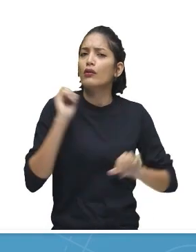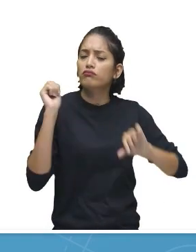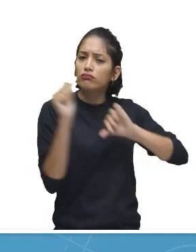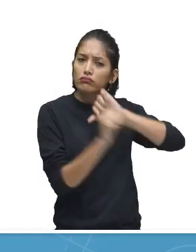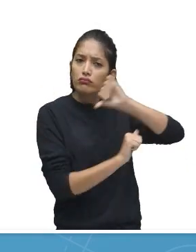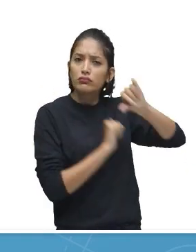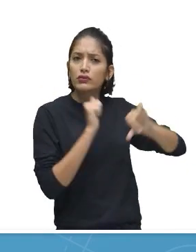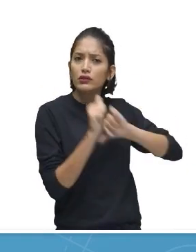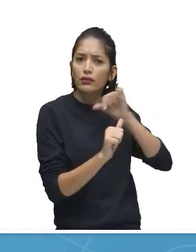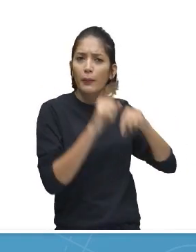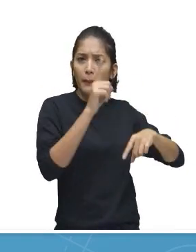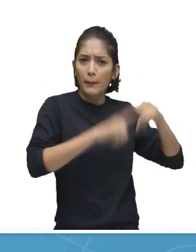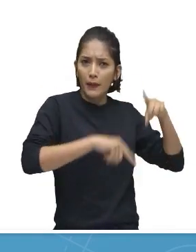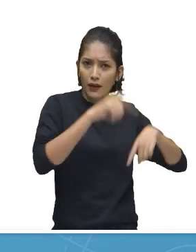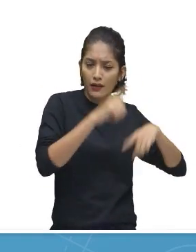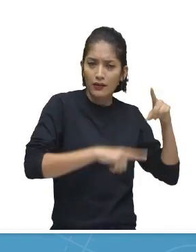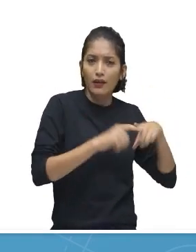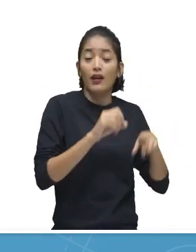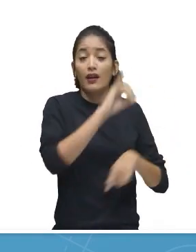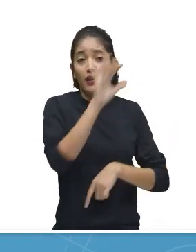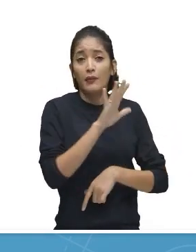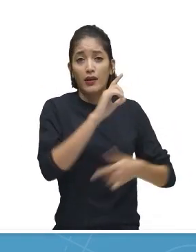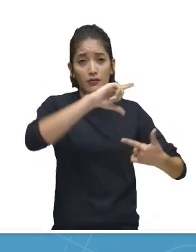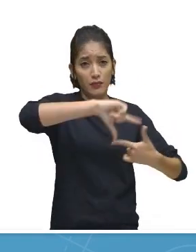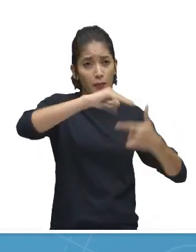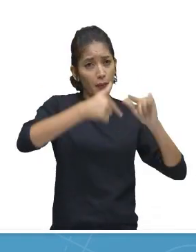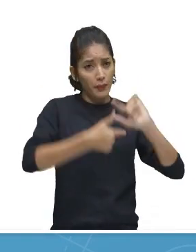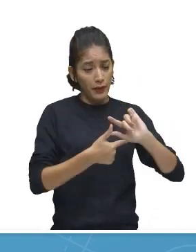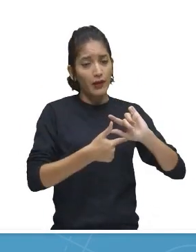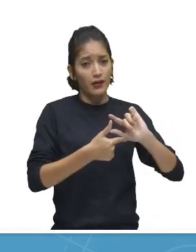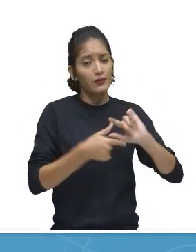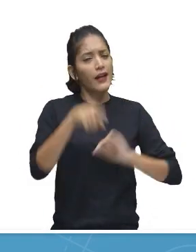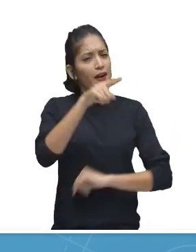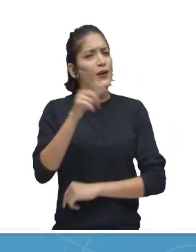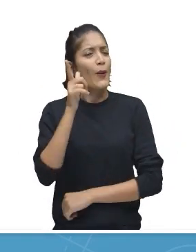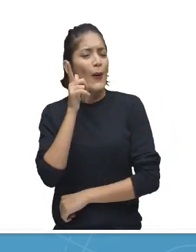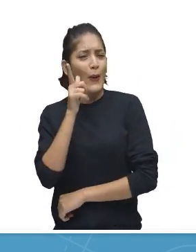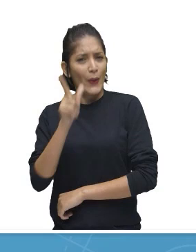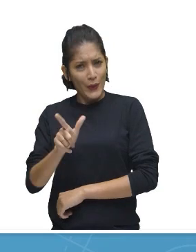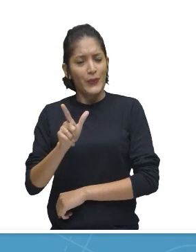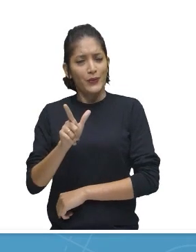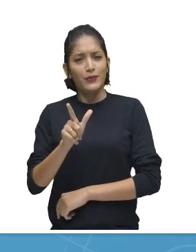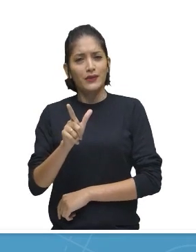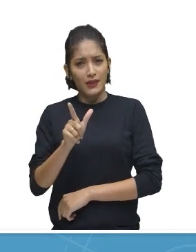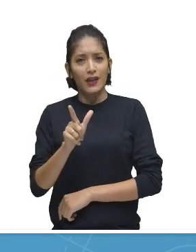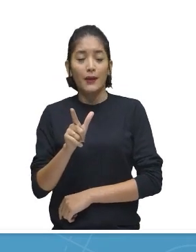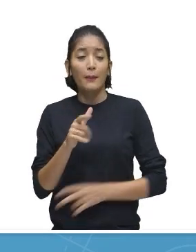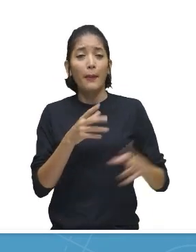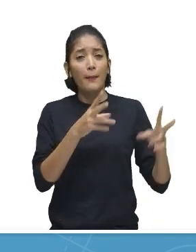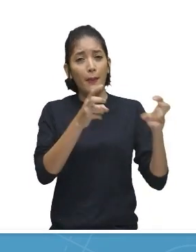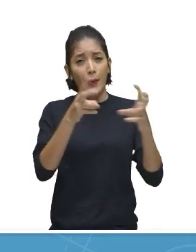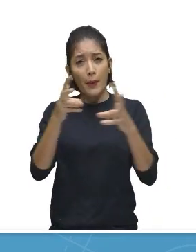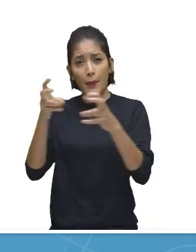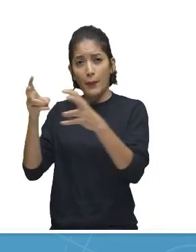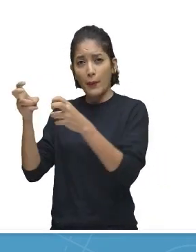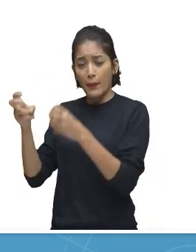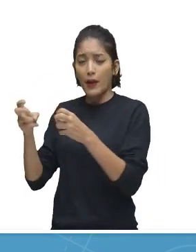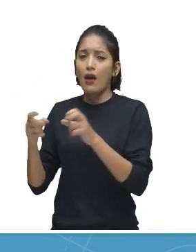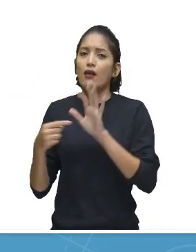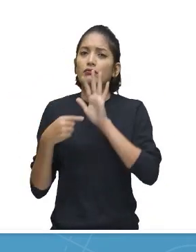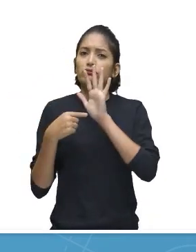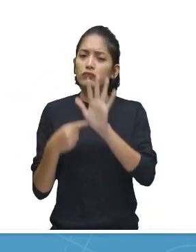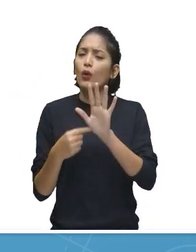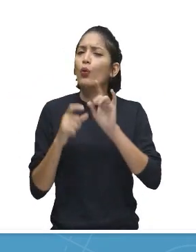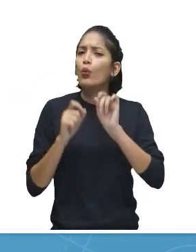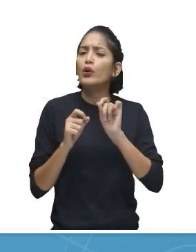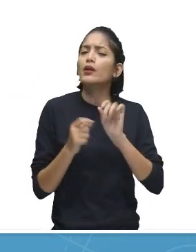transforma ali os objetos em figuras geométricas. Então você consegue observar ali através da representação o